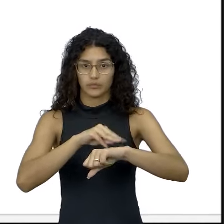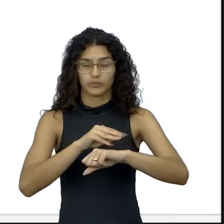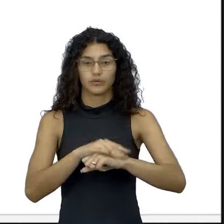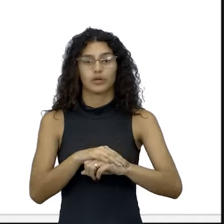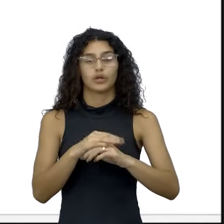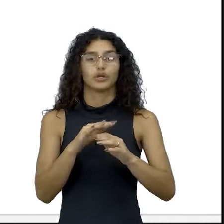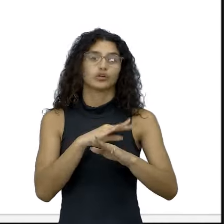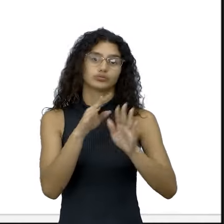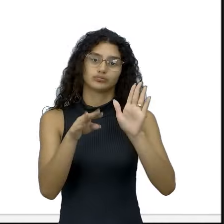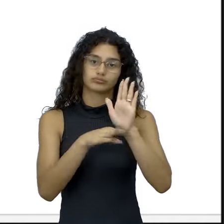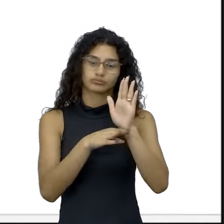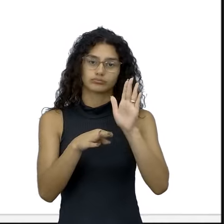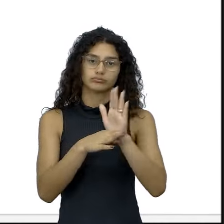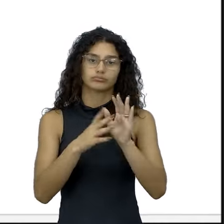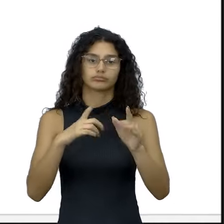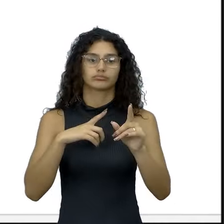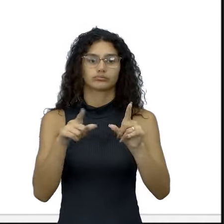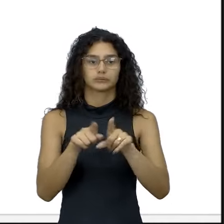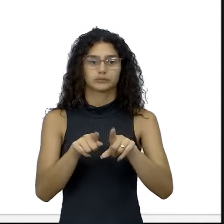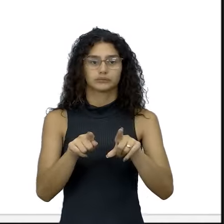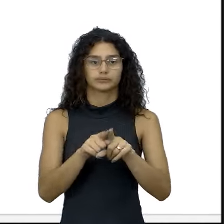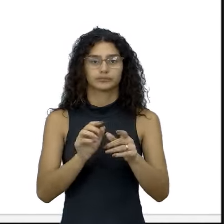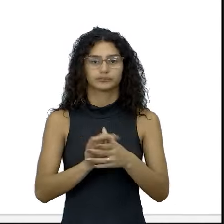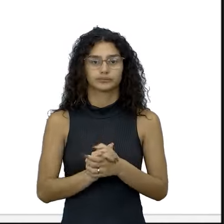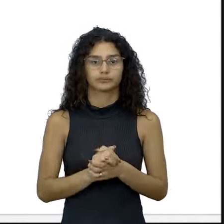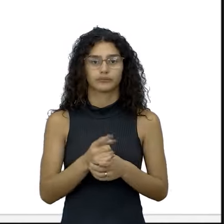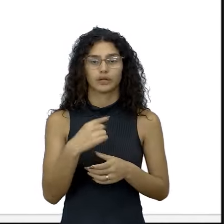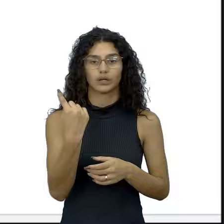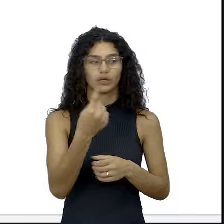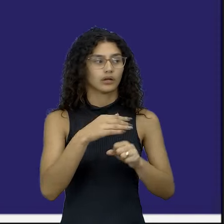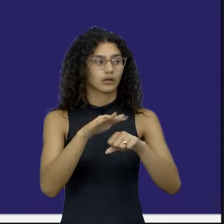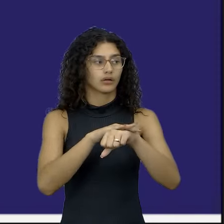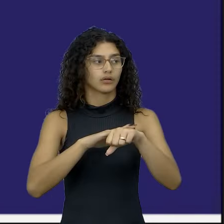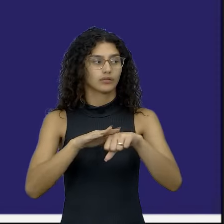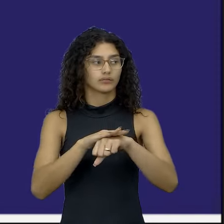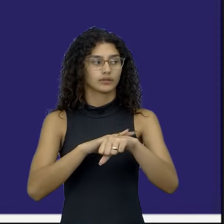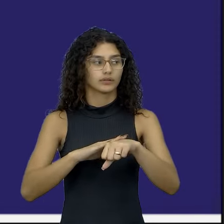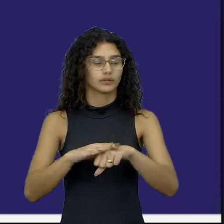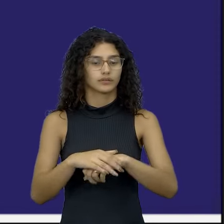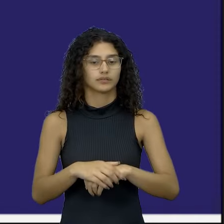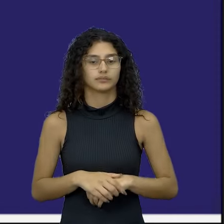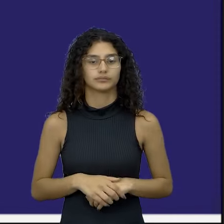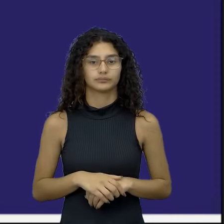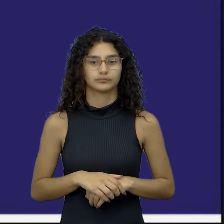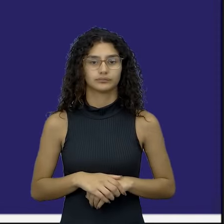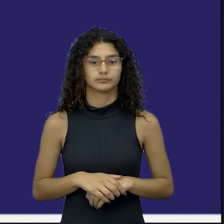e último da nossa conversa.